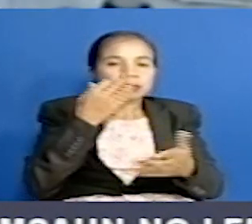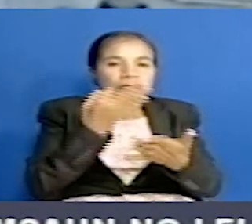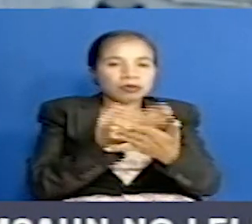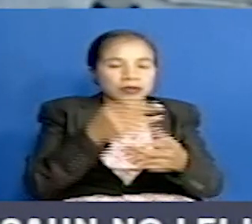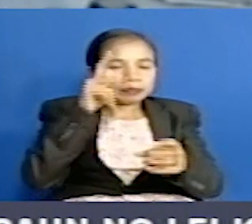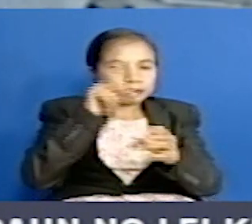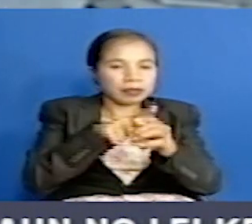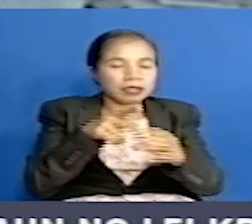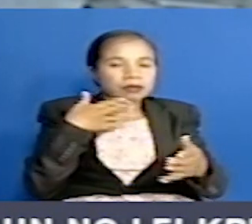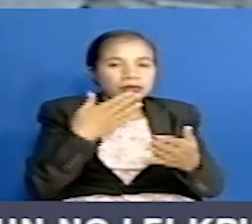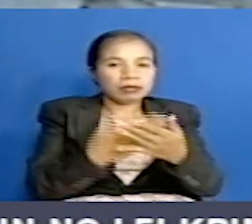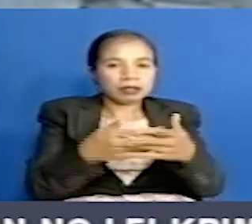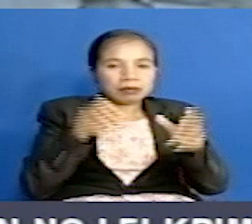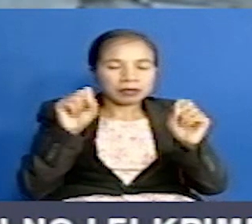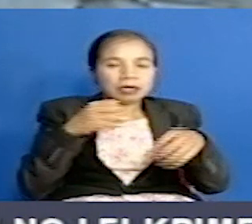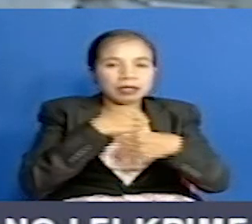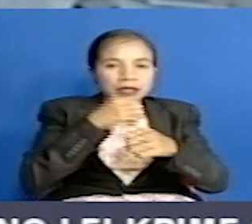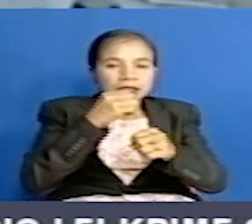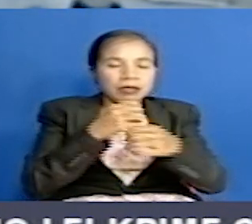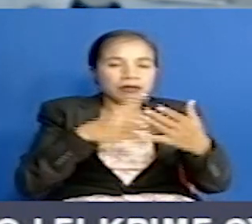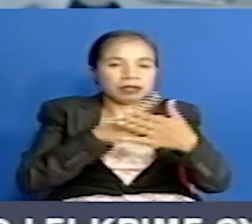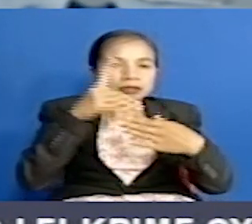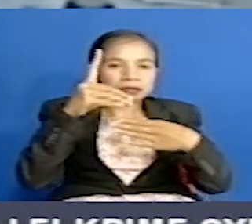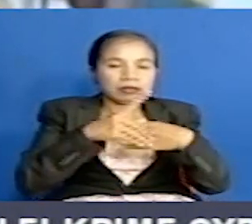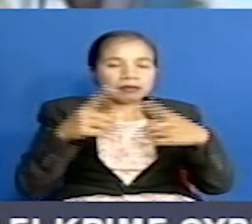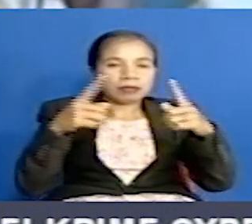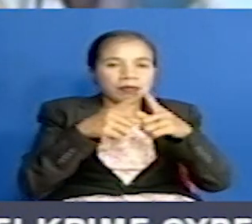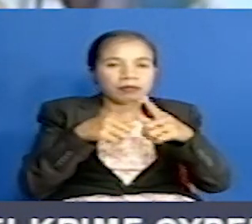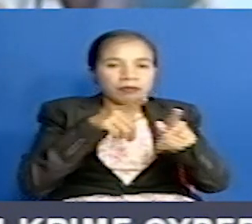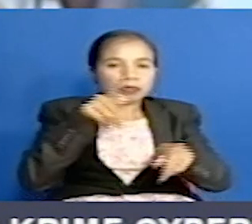fundos petrolíferos rodiac. No né, bele ralo desenvolvimento ba